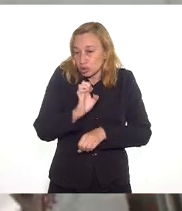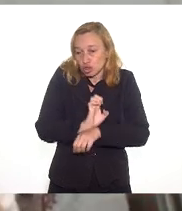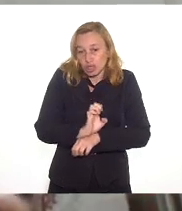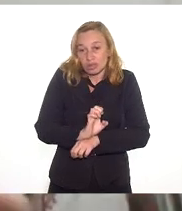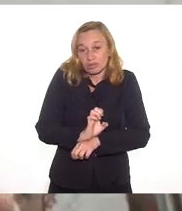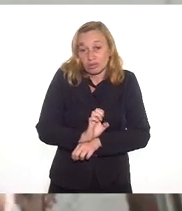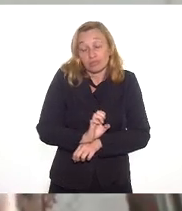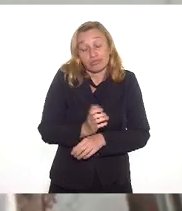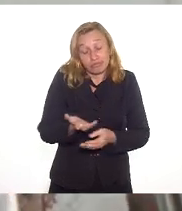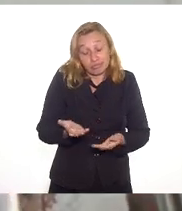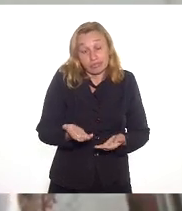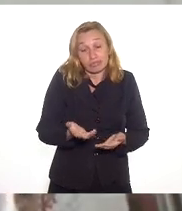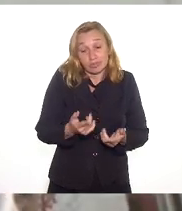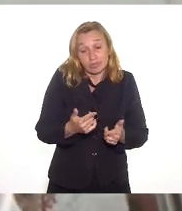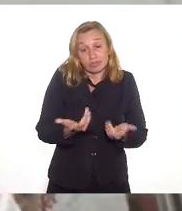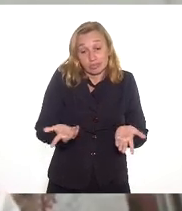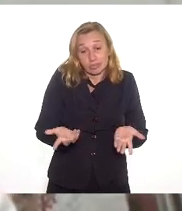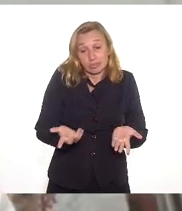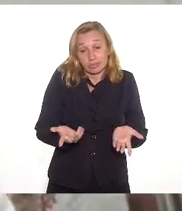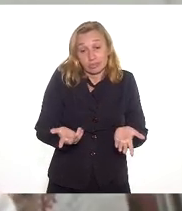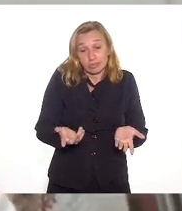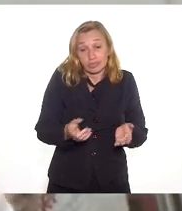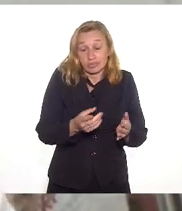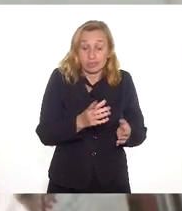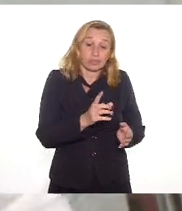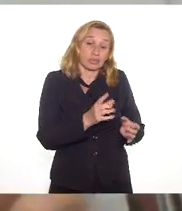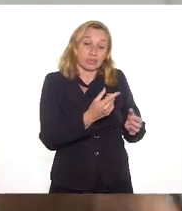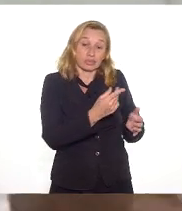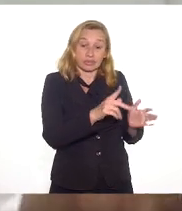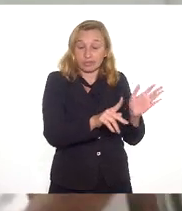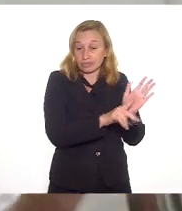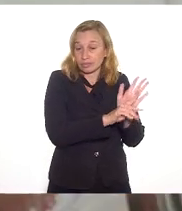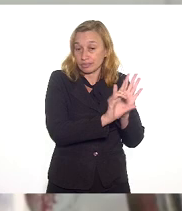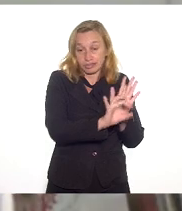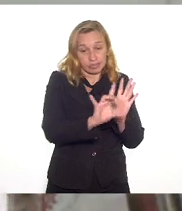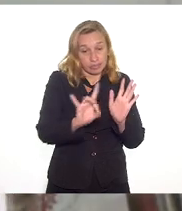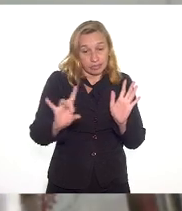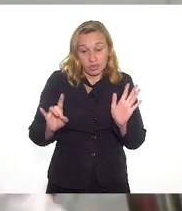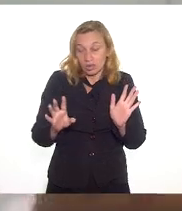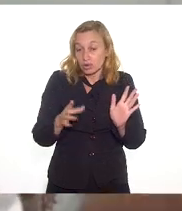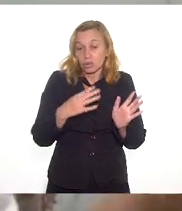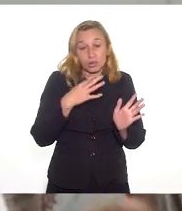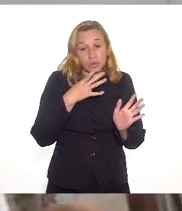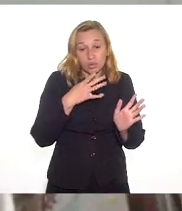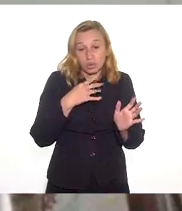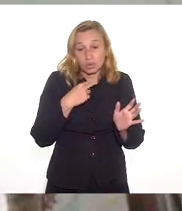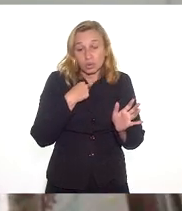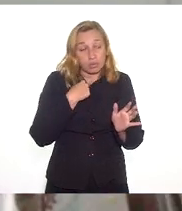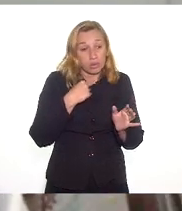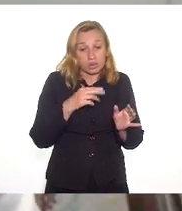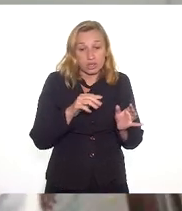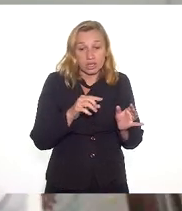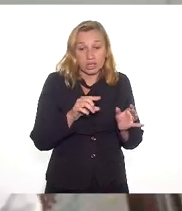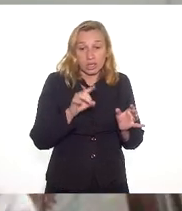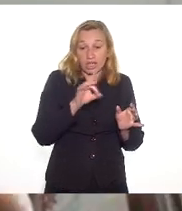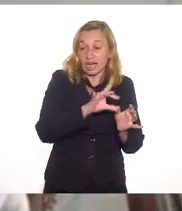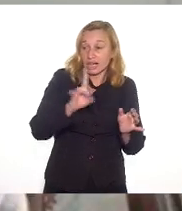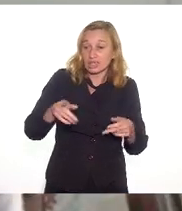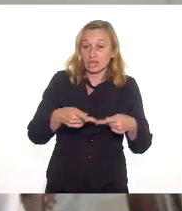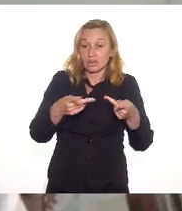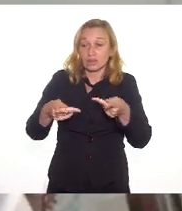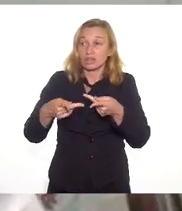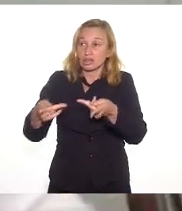têm a sua peculiaridade. A gente não pode querer conhecer as peculiaridades de cada lugar do Brasil, de cada